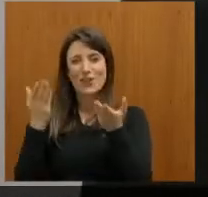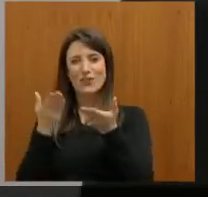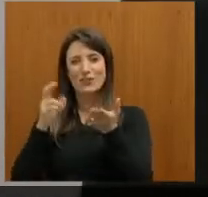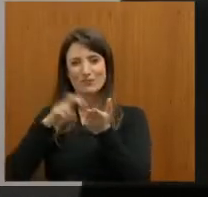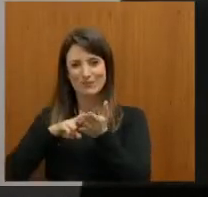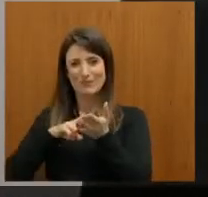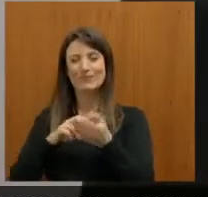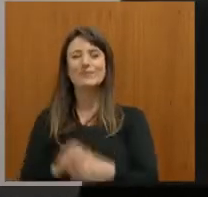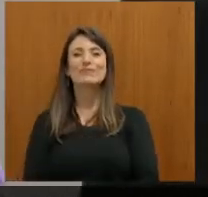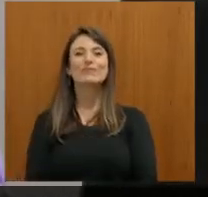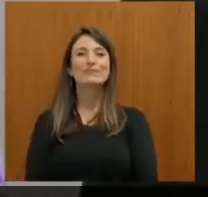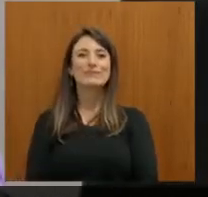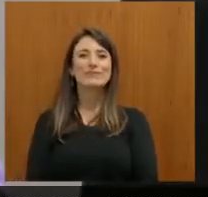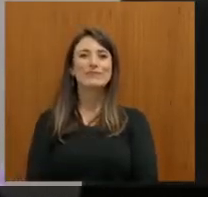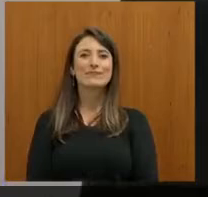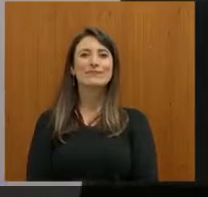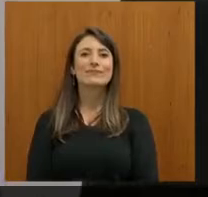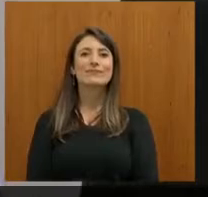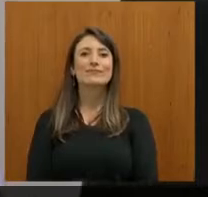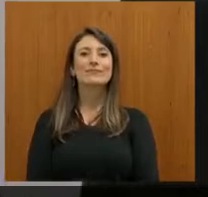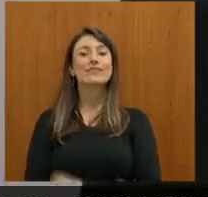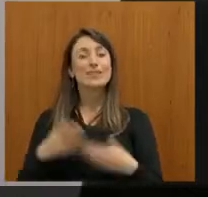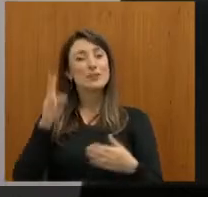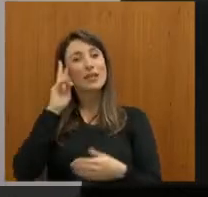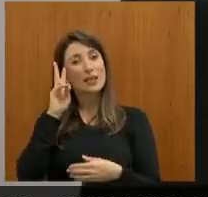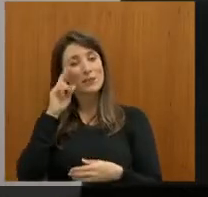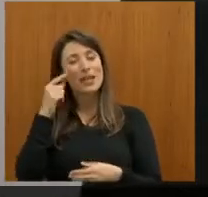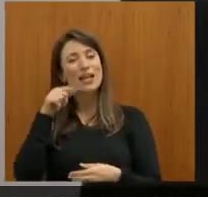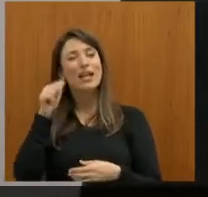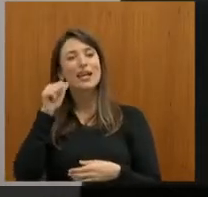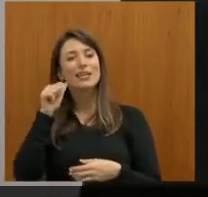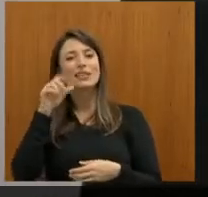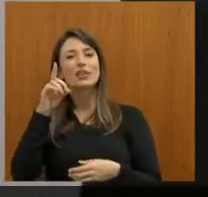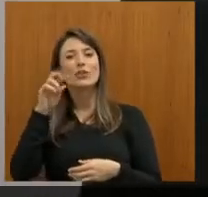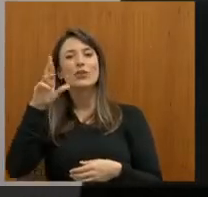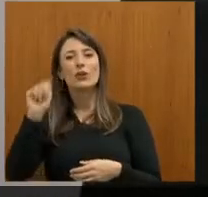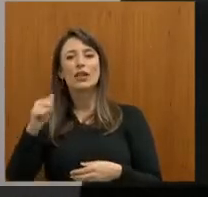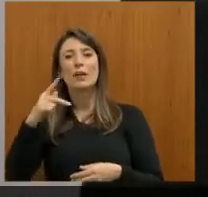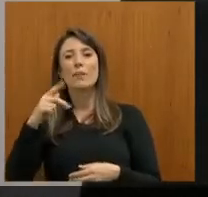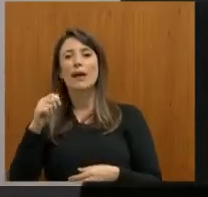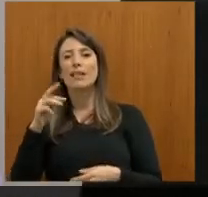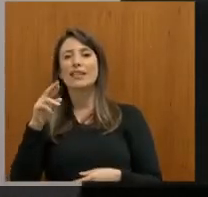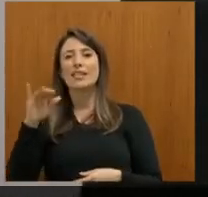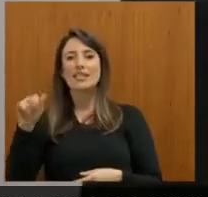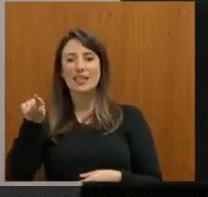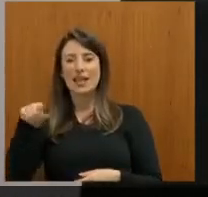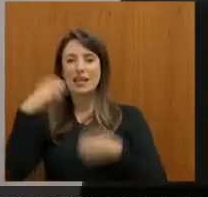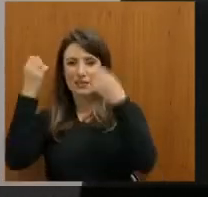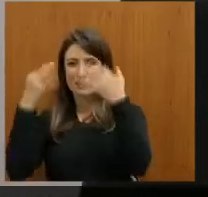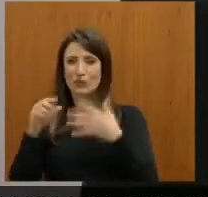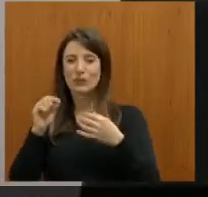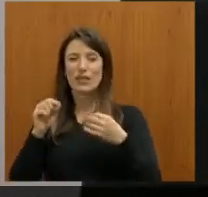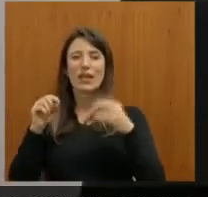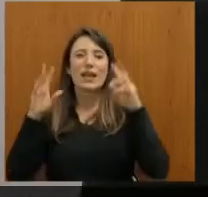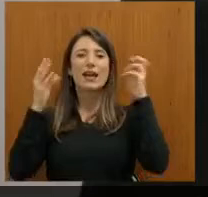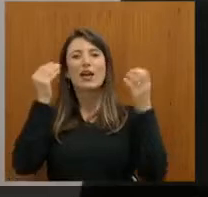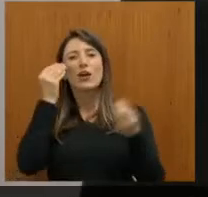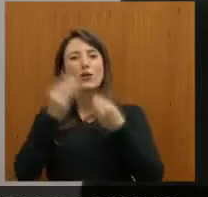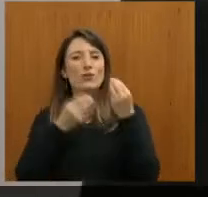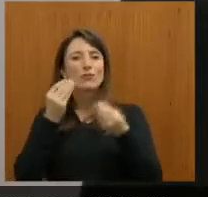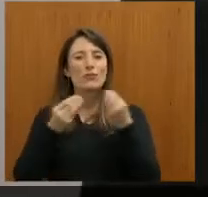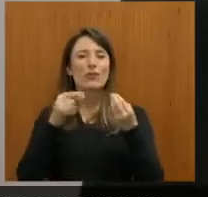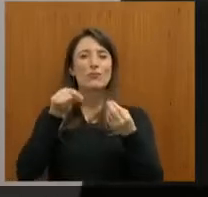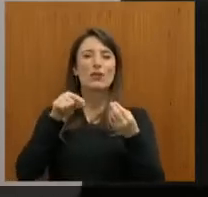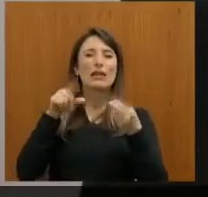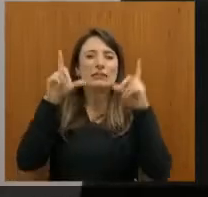sacar que a Doutora Patrícia enquanto expositora trouxe um painel falando enfrentando a violência doméstica e familiar